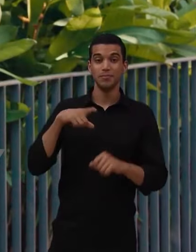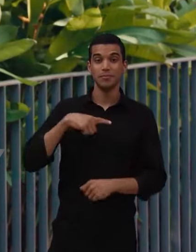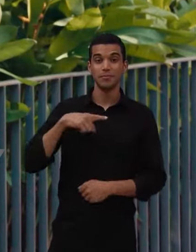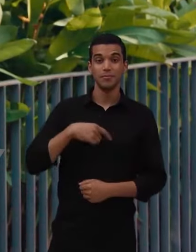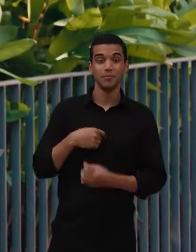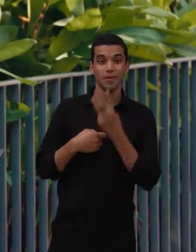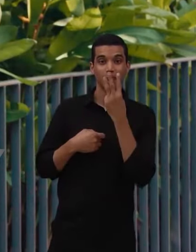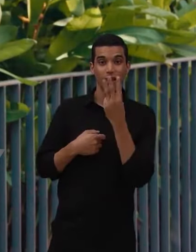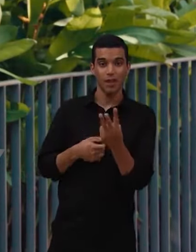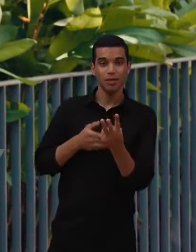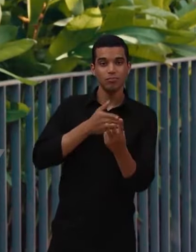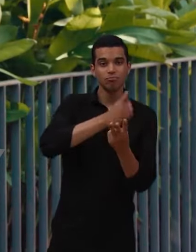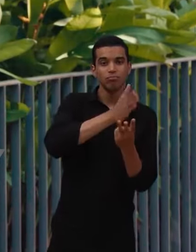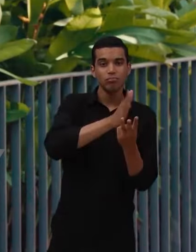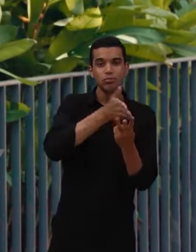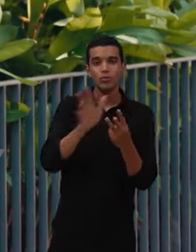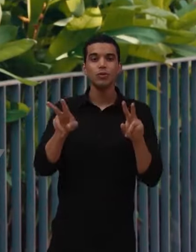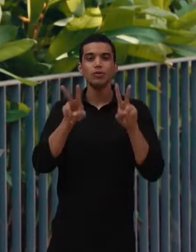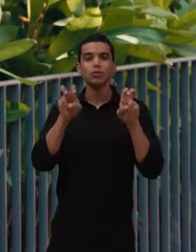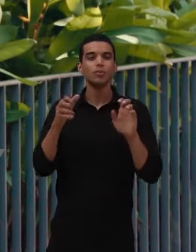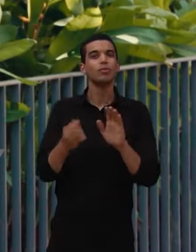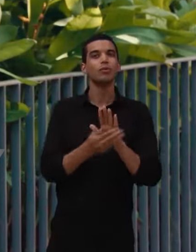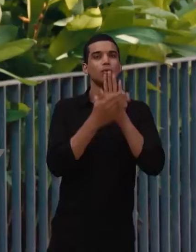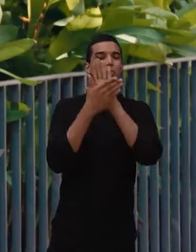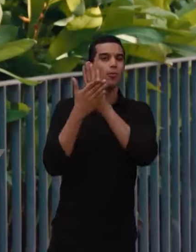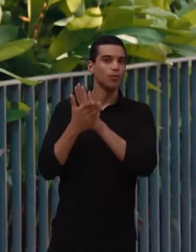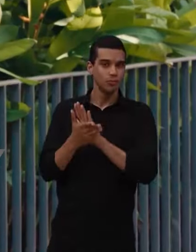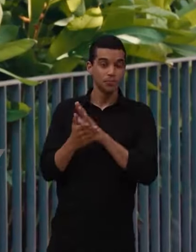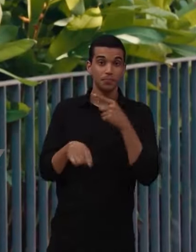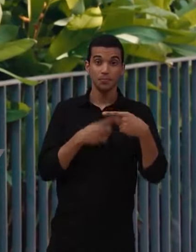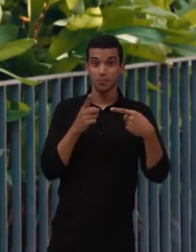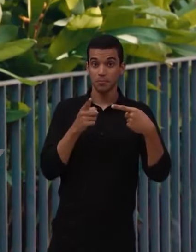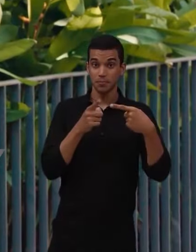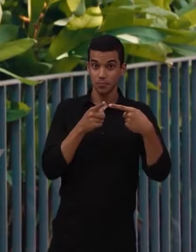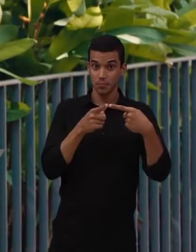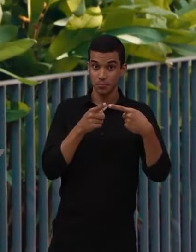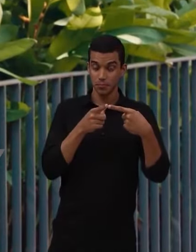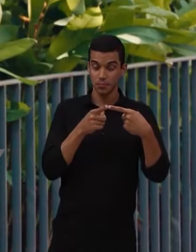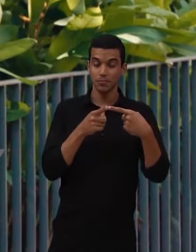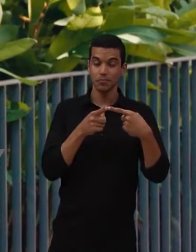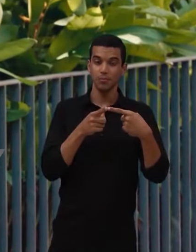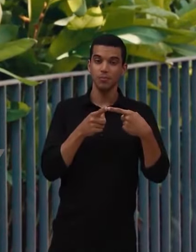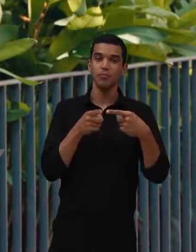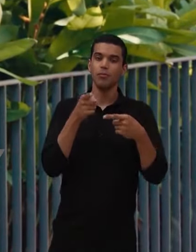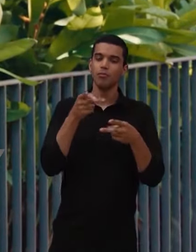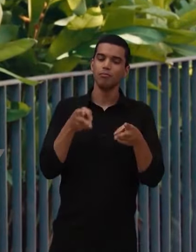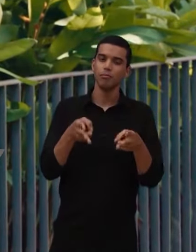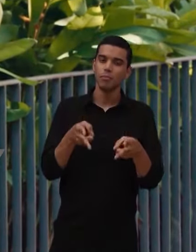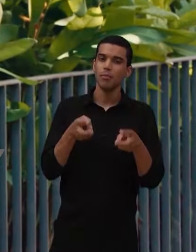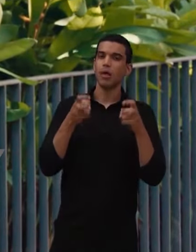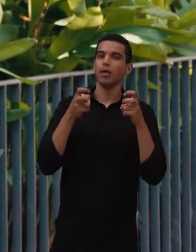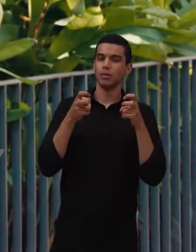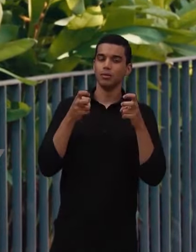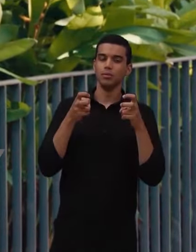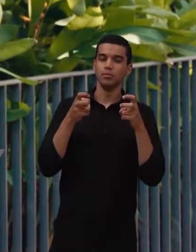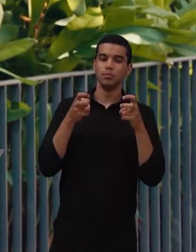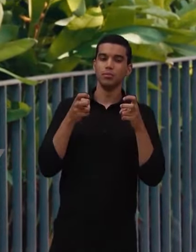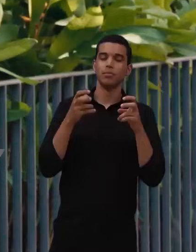três direções acerca do louvor. Em primeiro lugar, perceba de